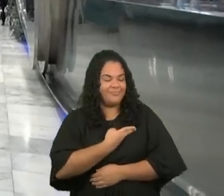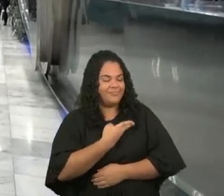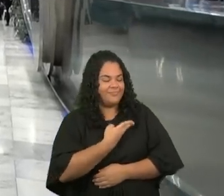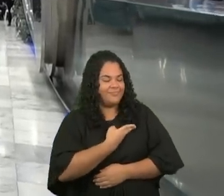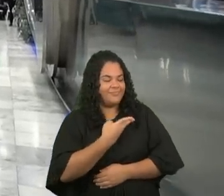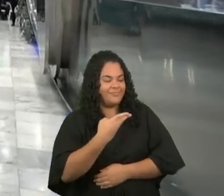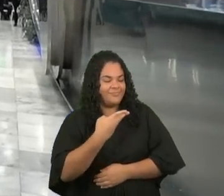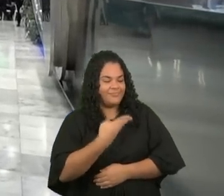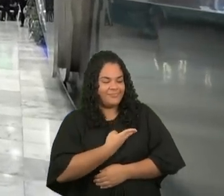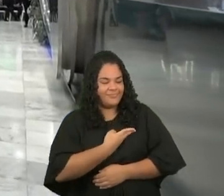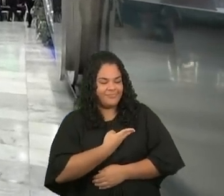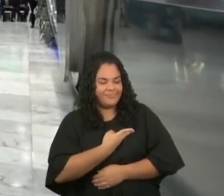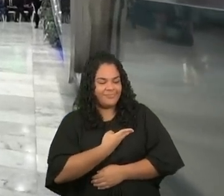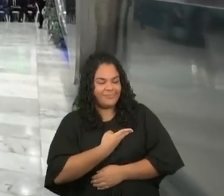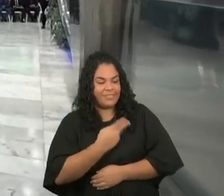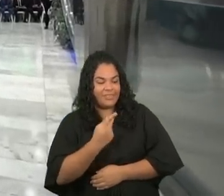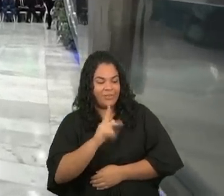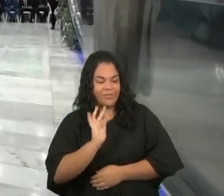O teu futuro